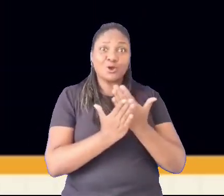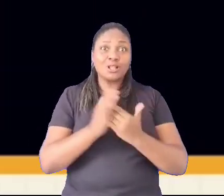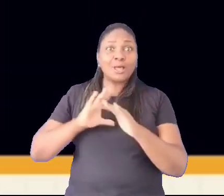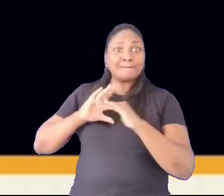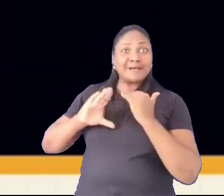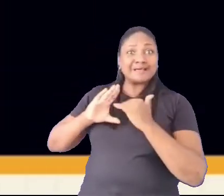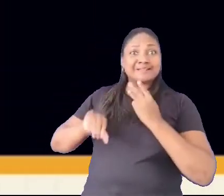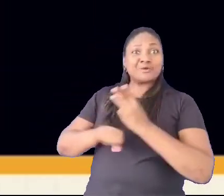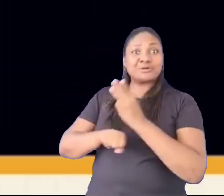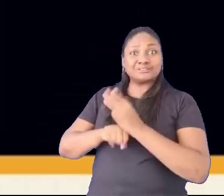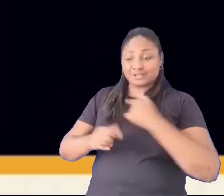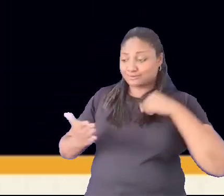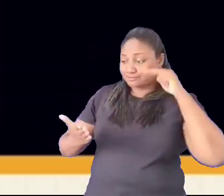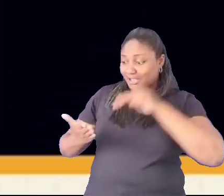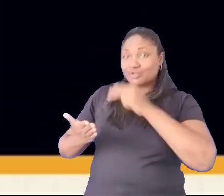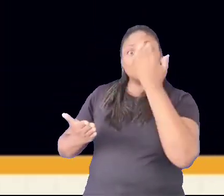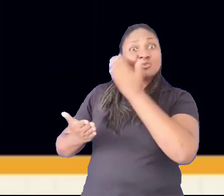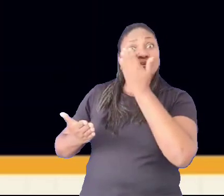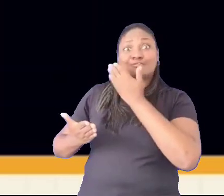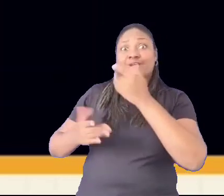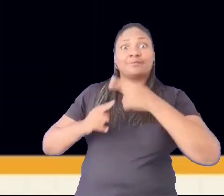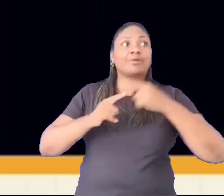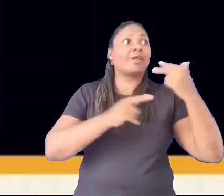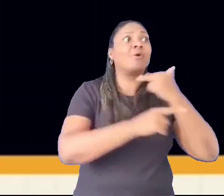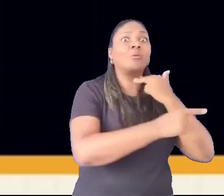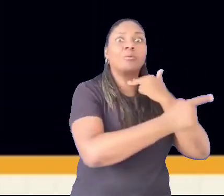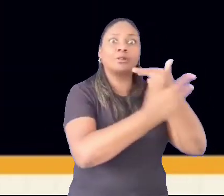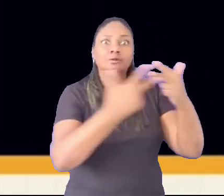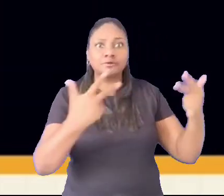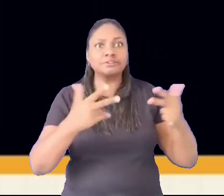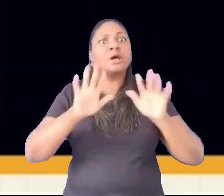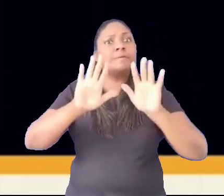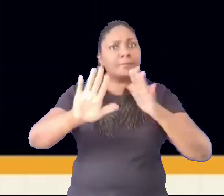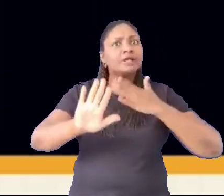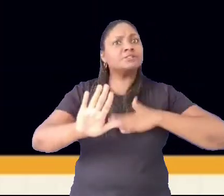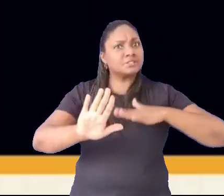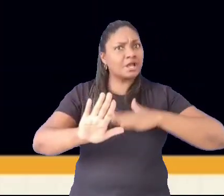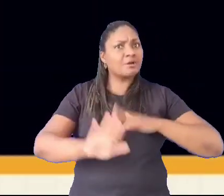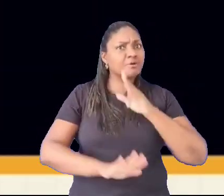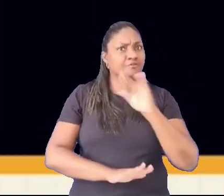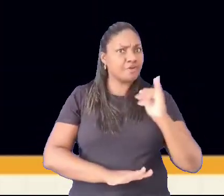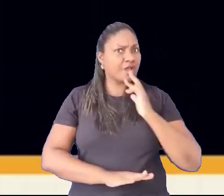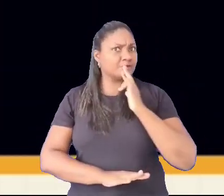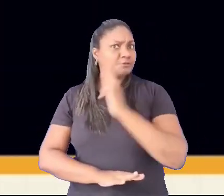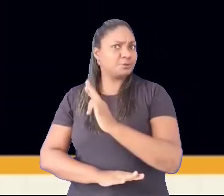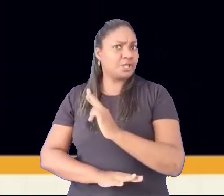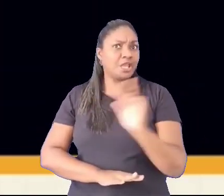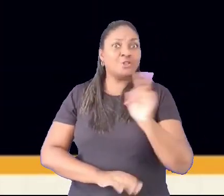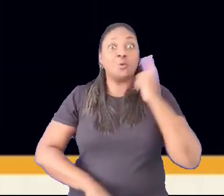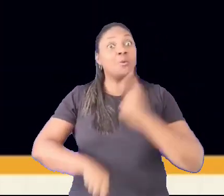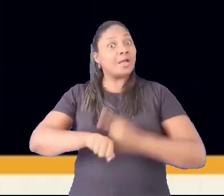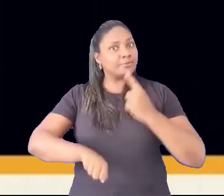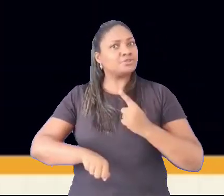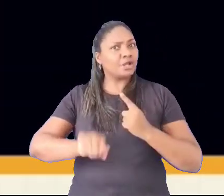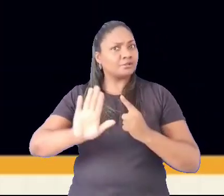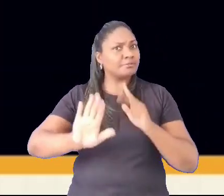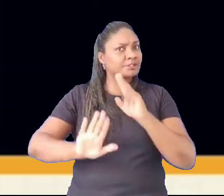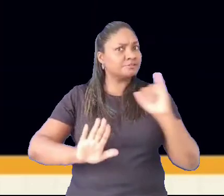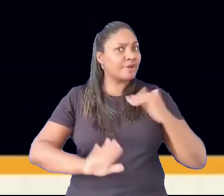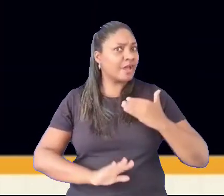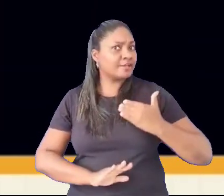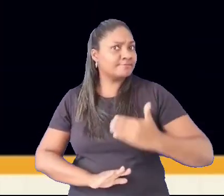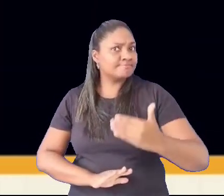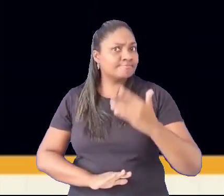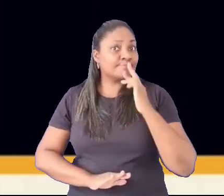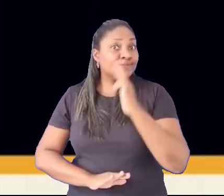tá chegando o WhatsApp, mas eu não estou vendo, eu não consigo. Então, a gente responde, tenham calma que não é imediatamente, mas a gente responde, tá bom?